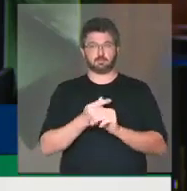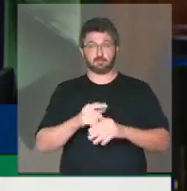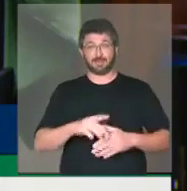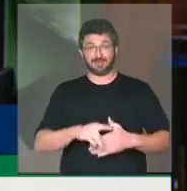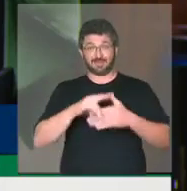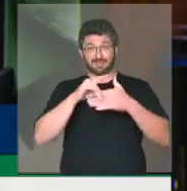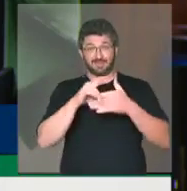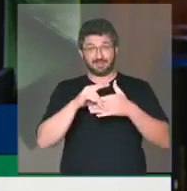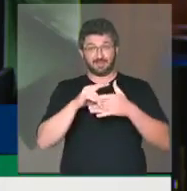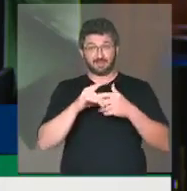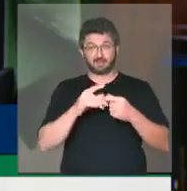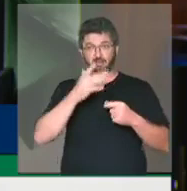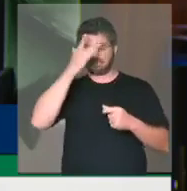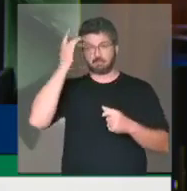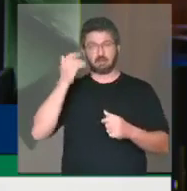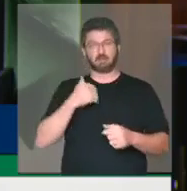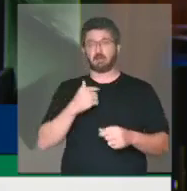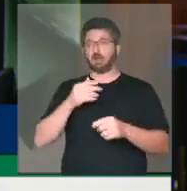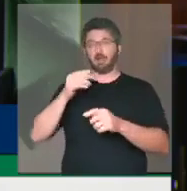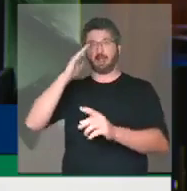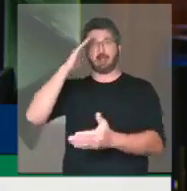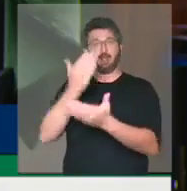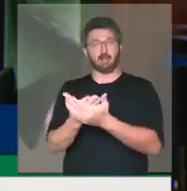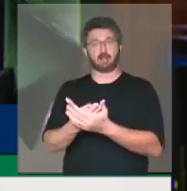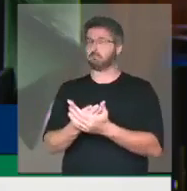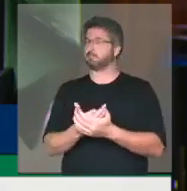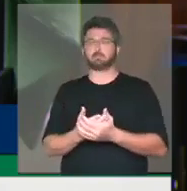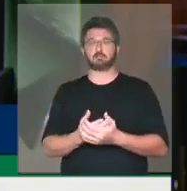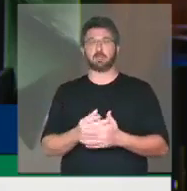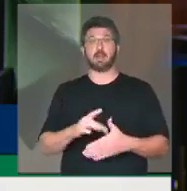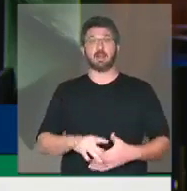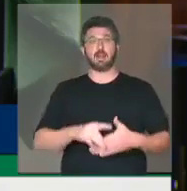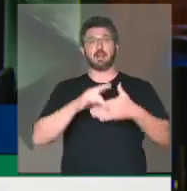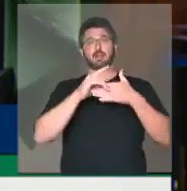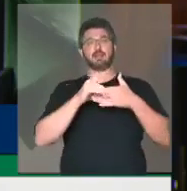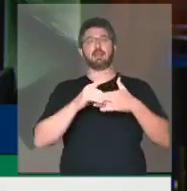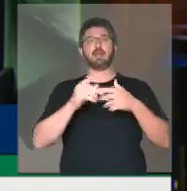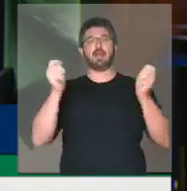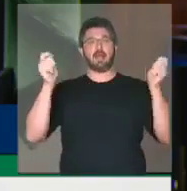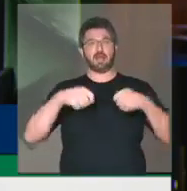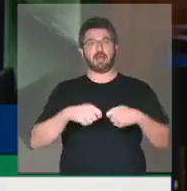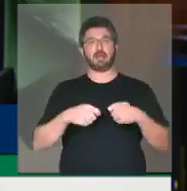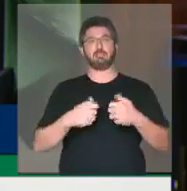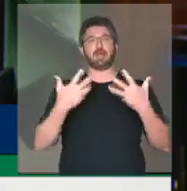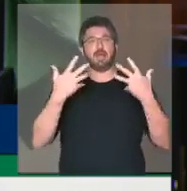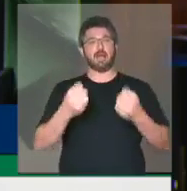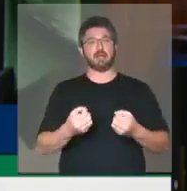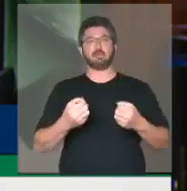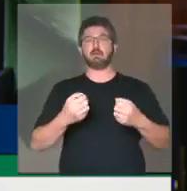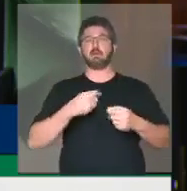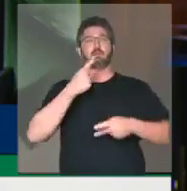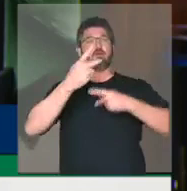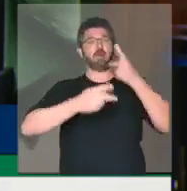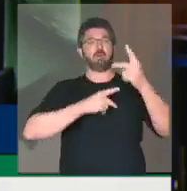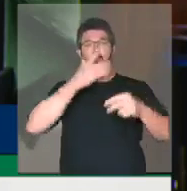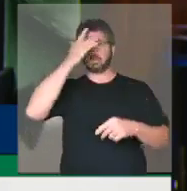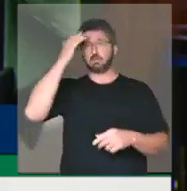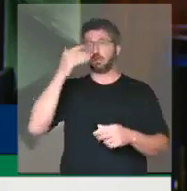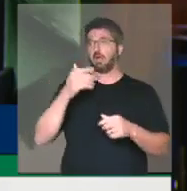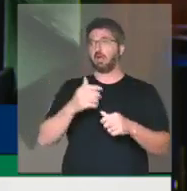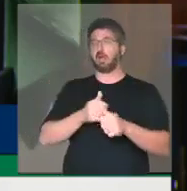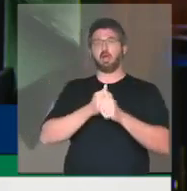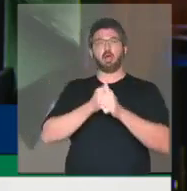Líder não é quem convence, líder é quem tem a capacidade de se deixar convencer e exercer